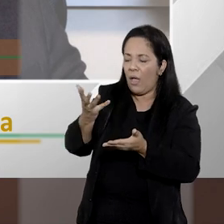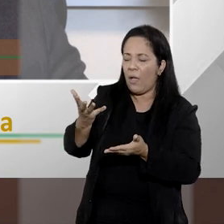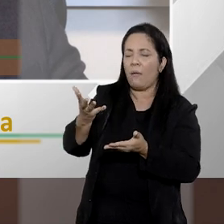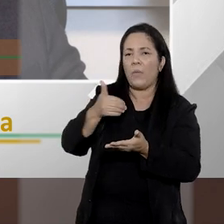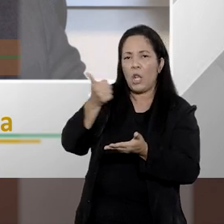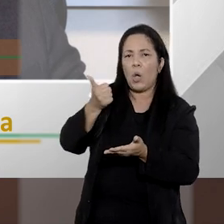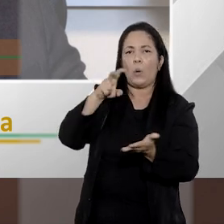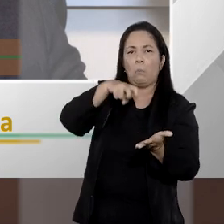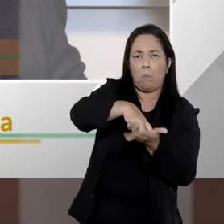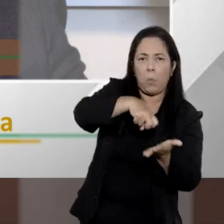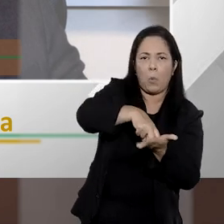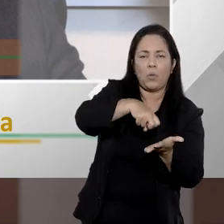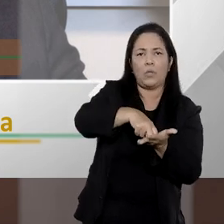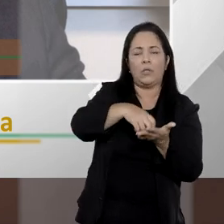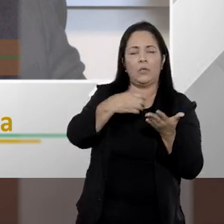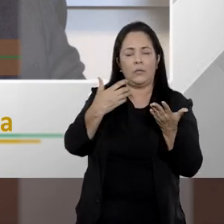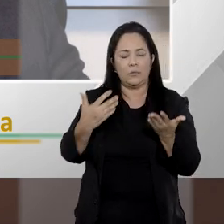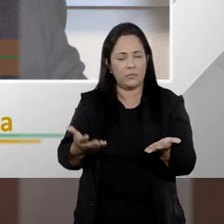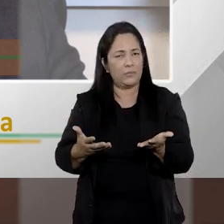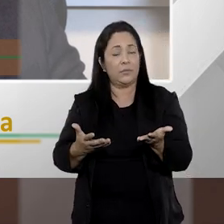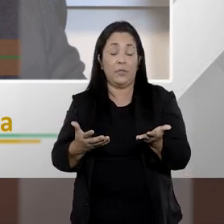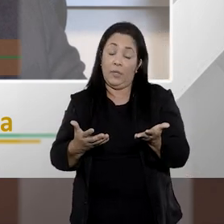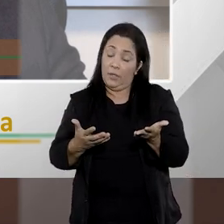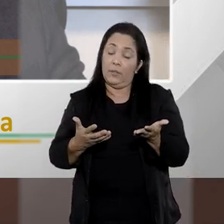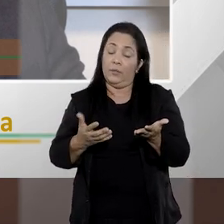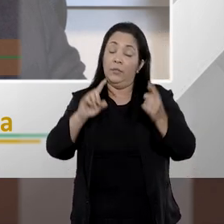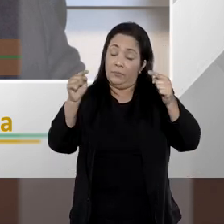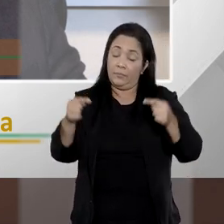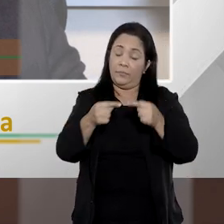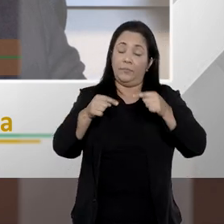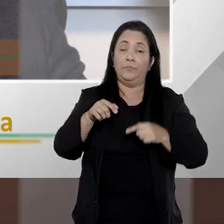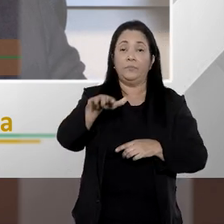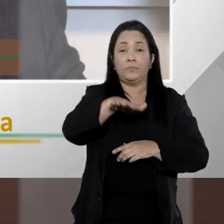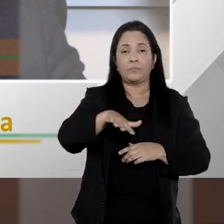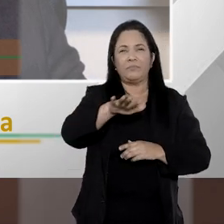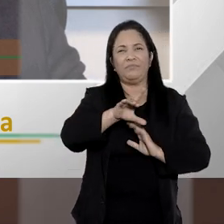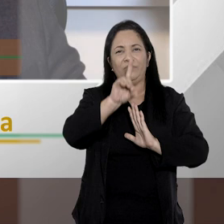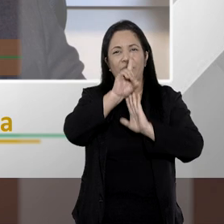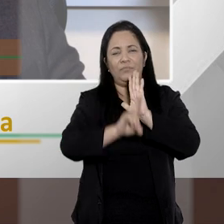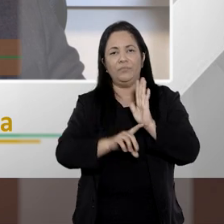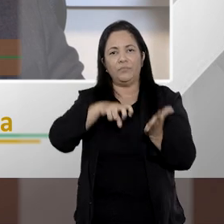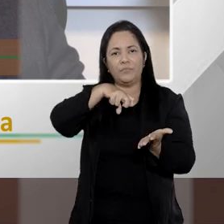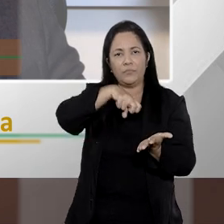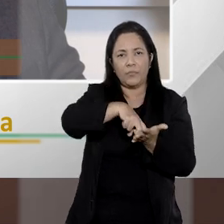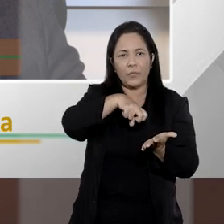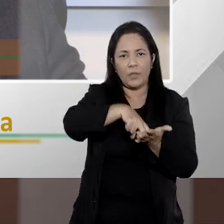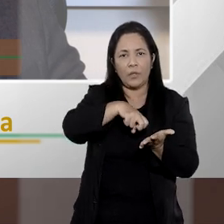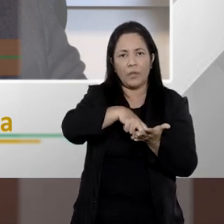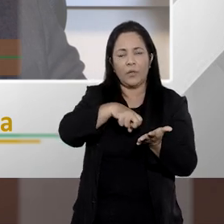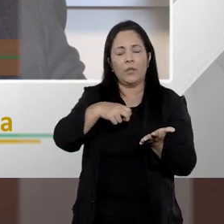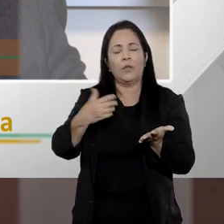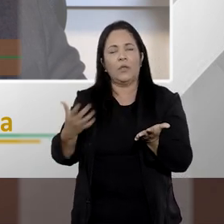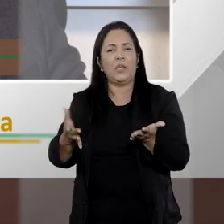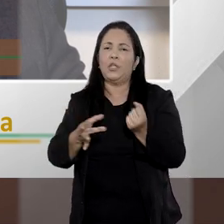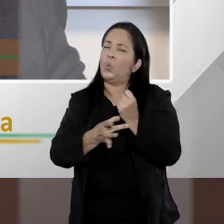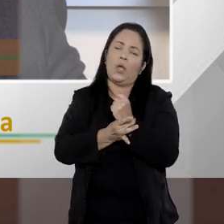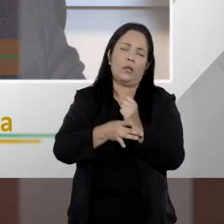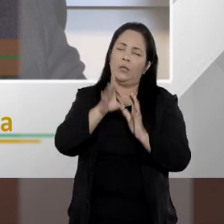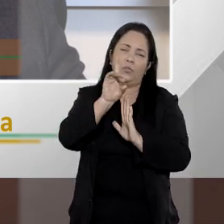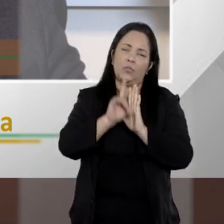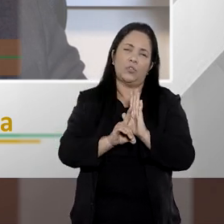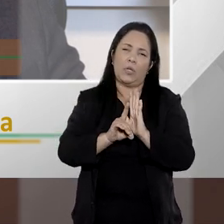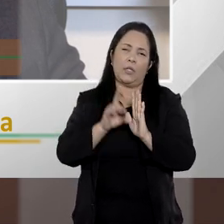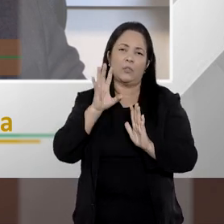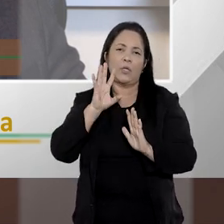punitivo que busca identificar no direito penal, na punição, na retirada de direitos, a solução para os